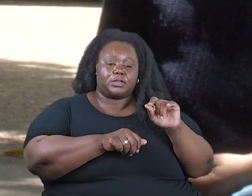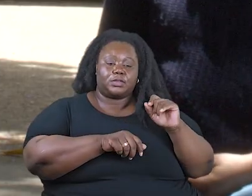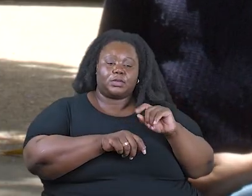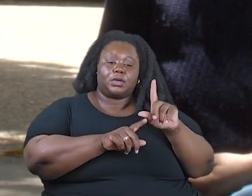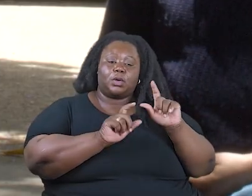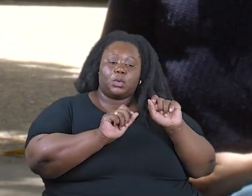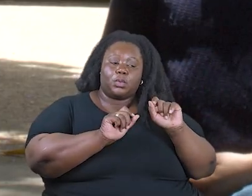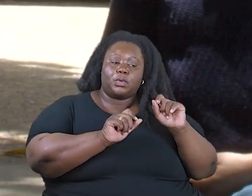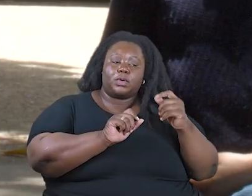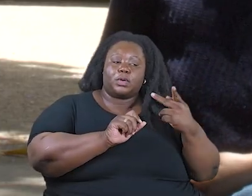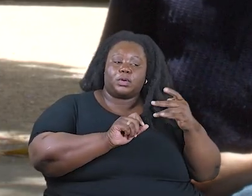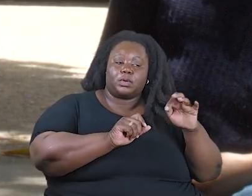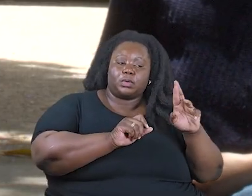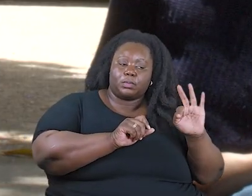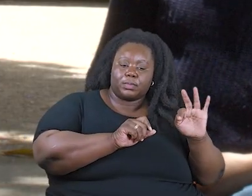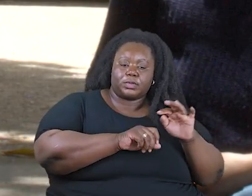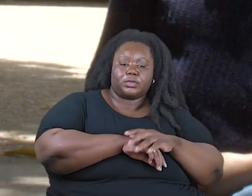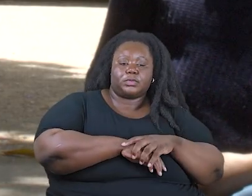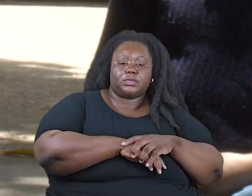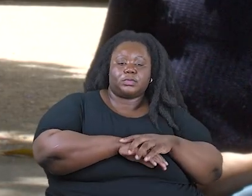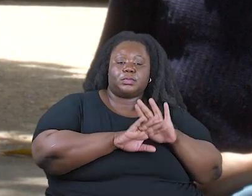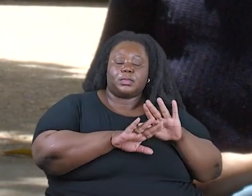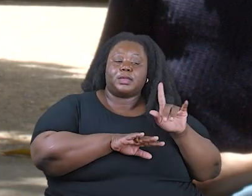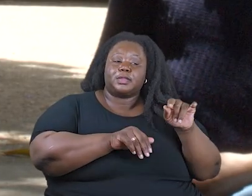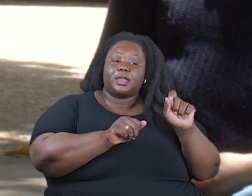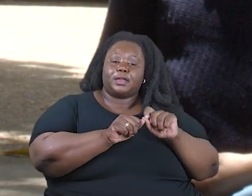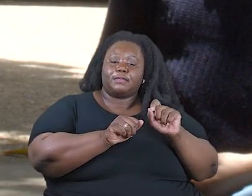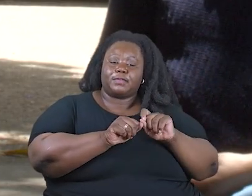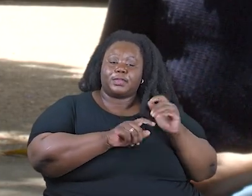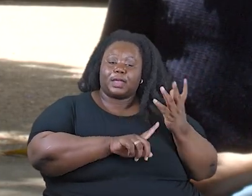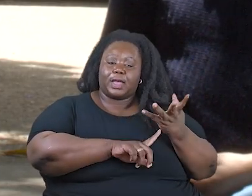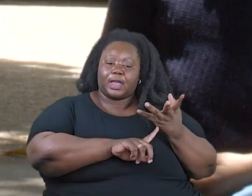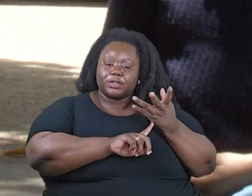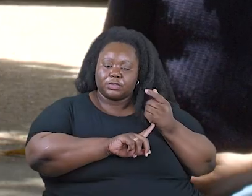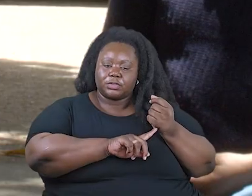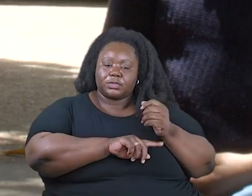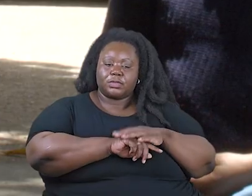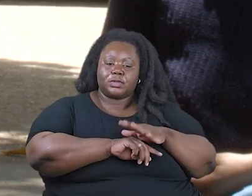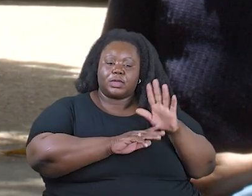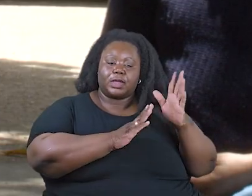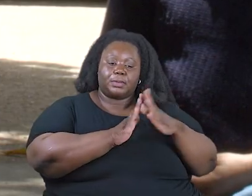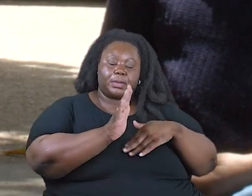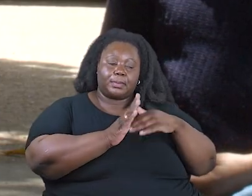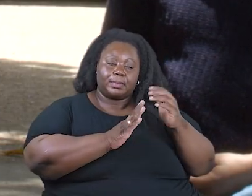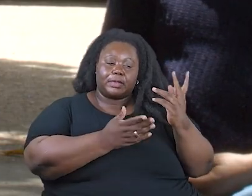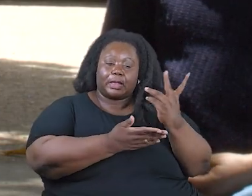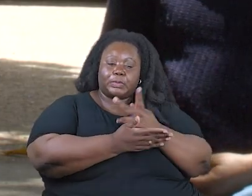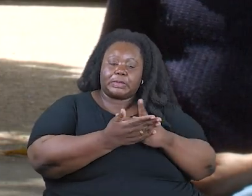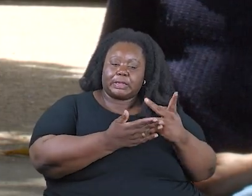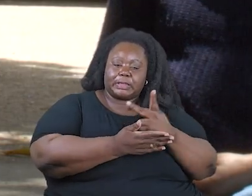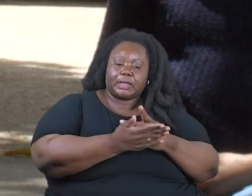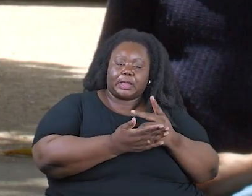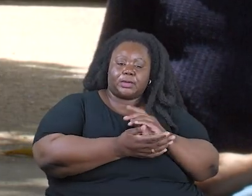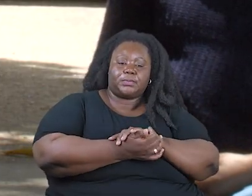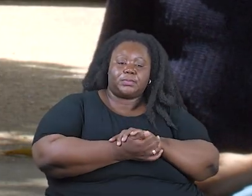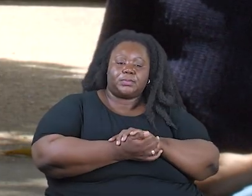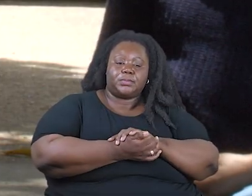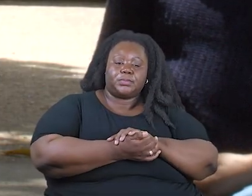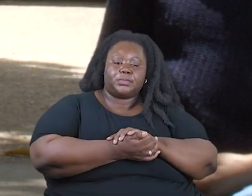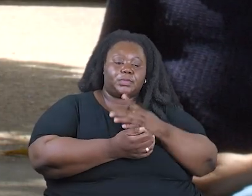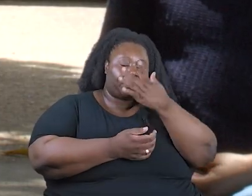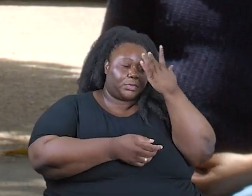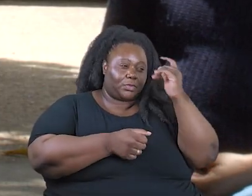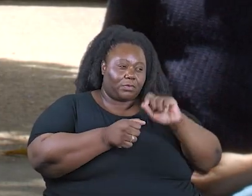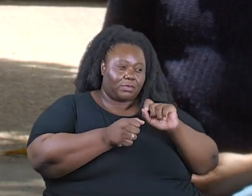digital, faz sentido ela existir enquanto print. Mas se a produção artística é uma pintura, é um desenho,